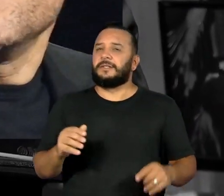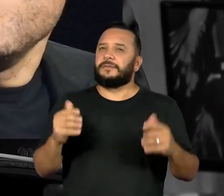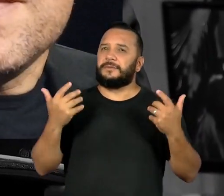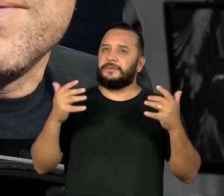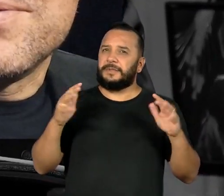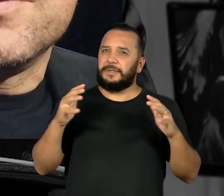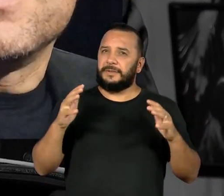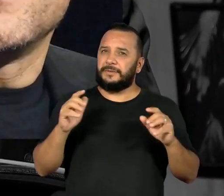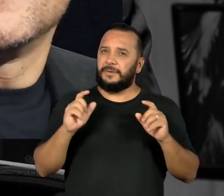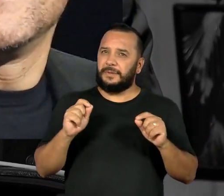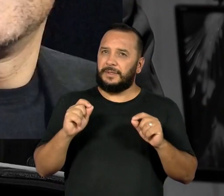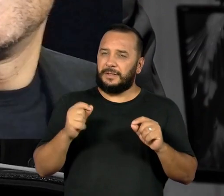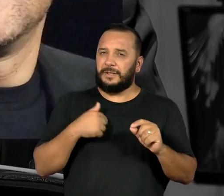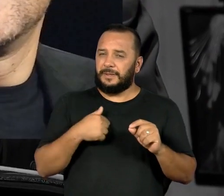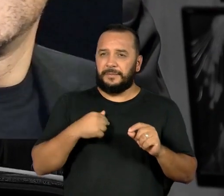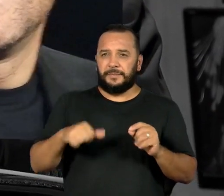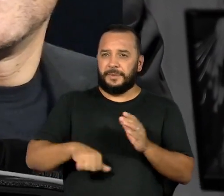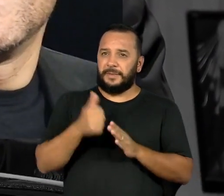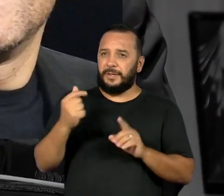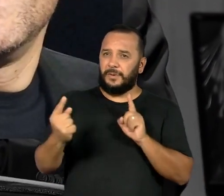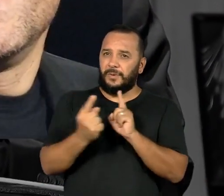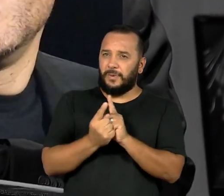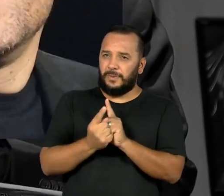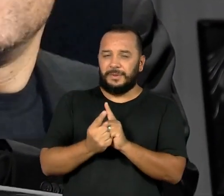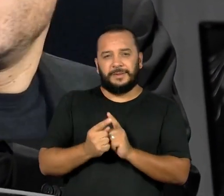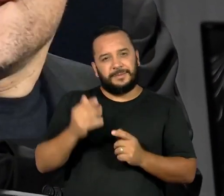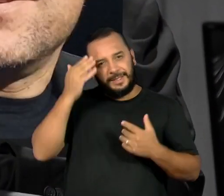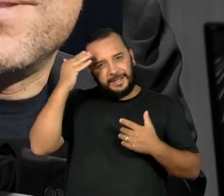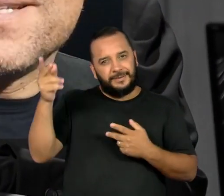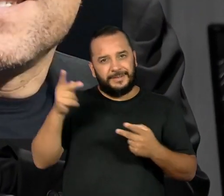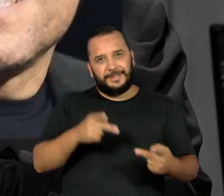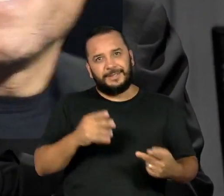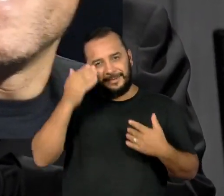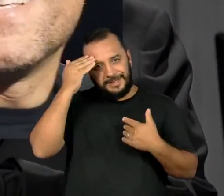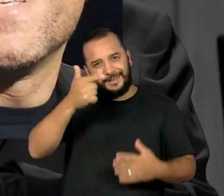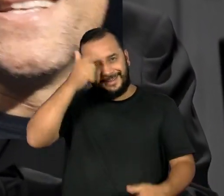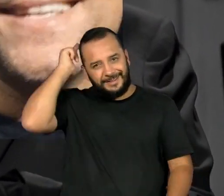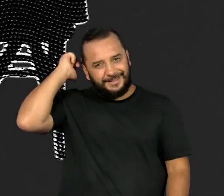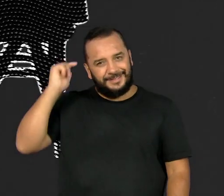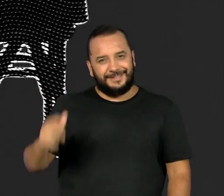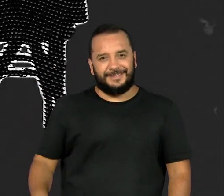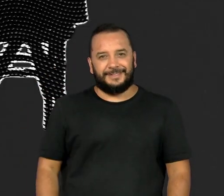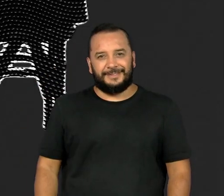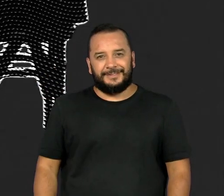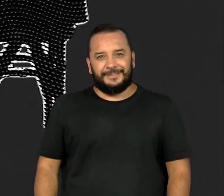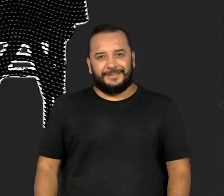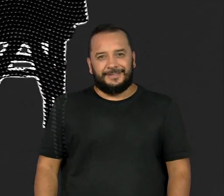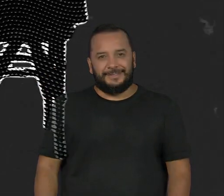primeiro encontro. Obrigado pela visita aqui. Obrigado, Tassi.